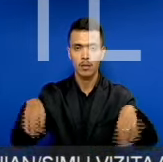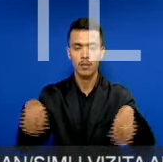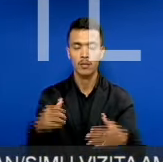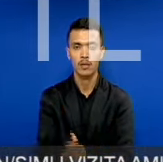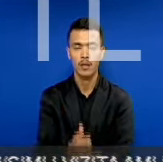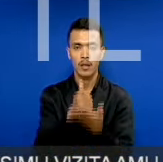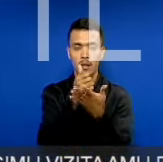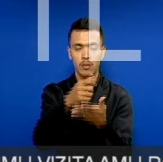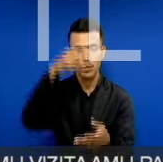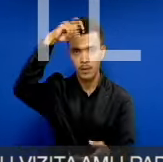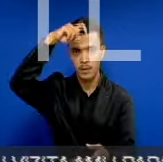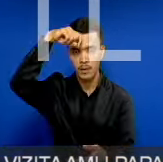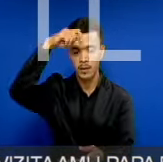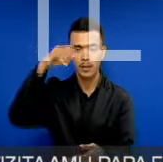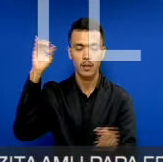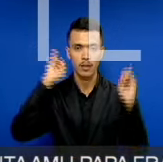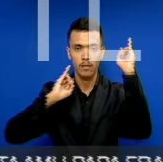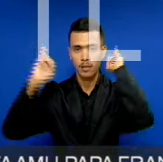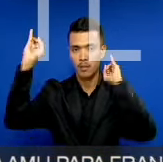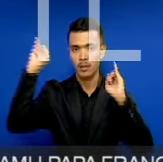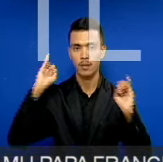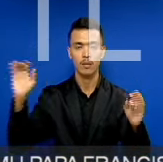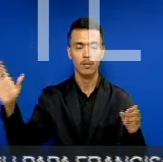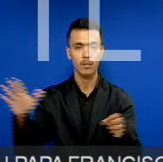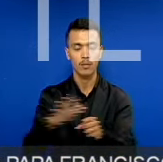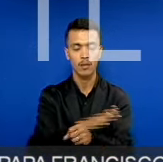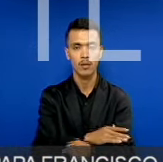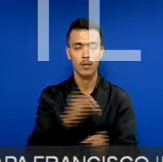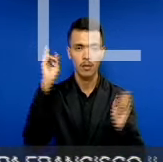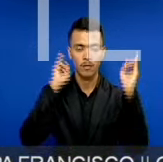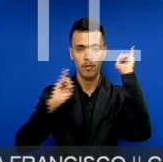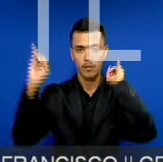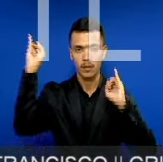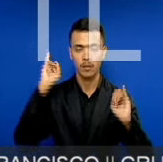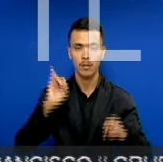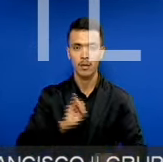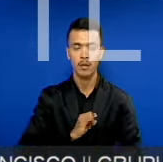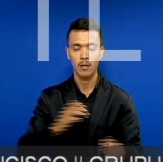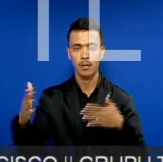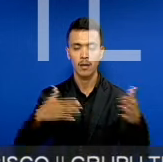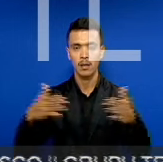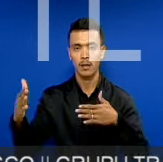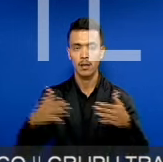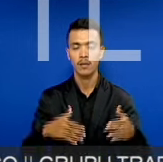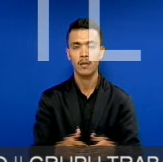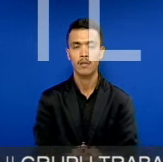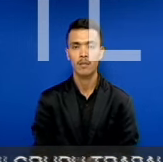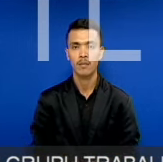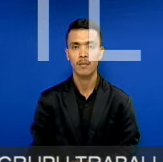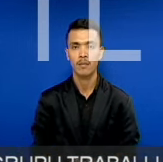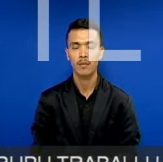ba peritu serane informação completo. Informação sernebe maca o recolha, documentação completo nebe maca